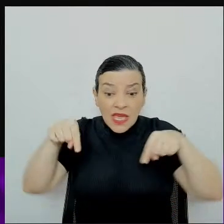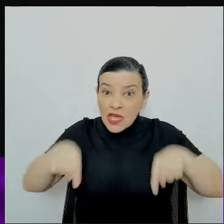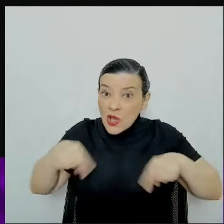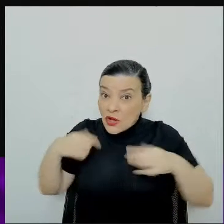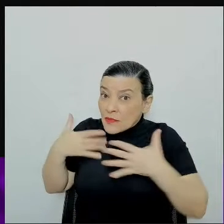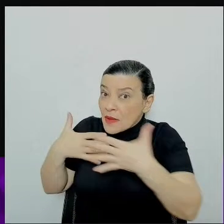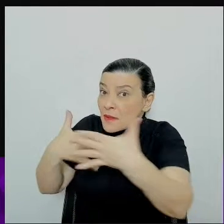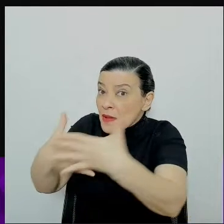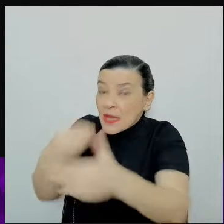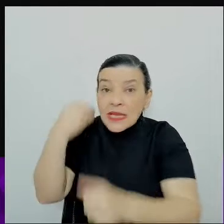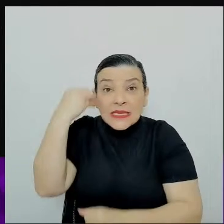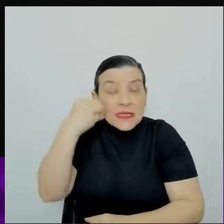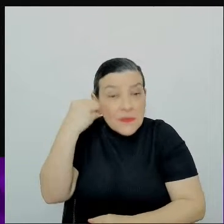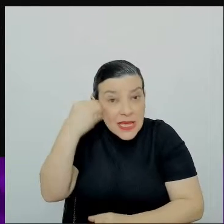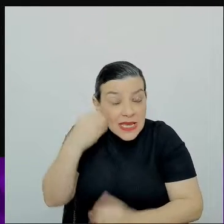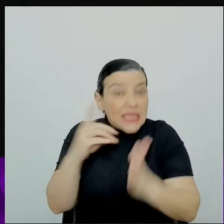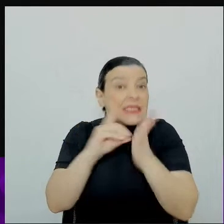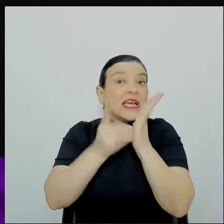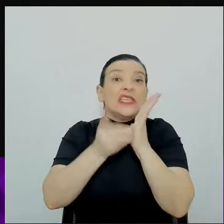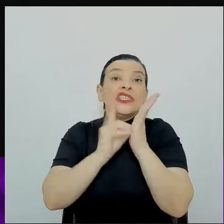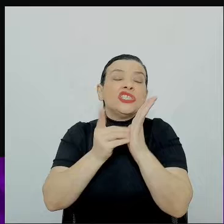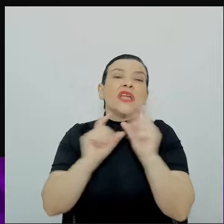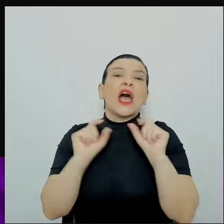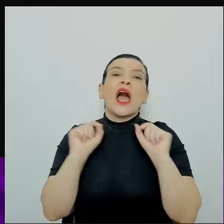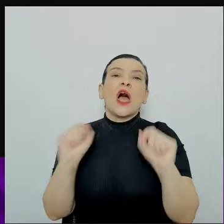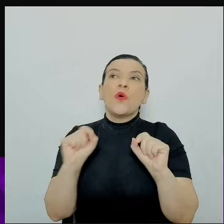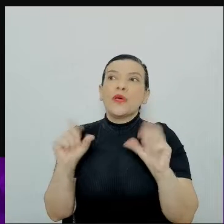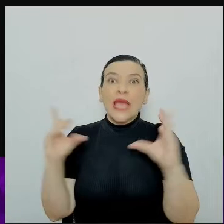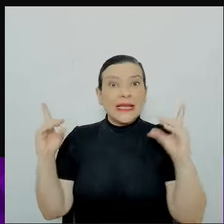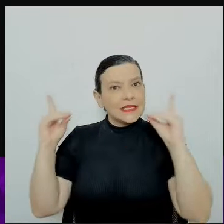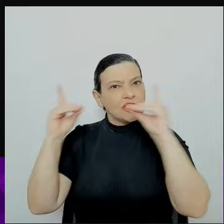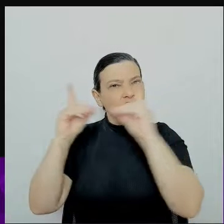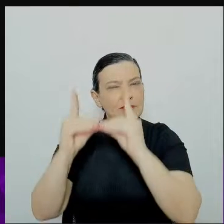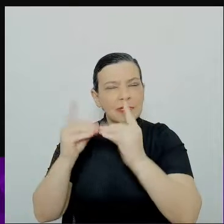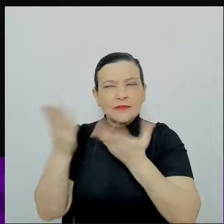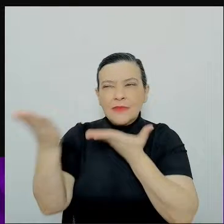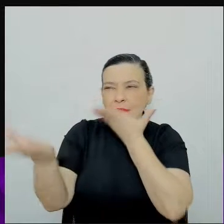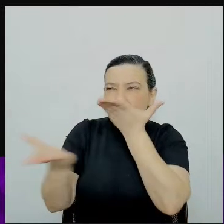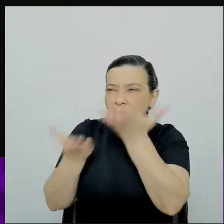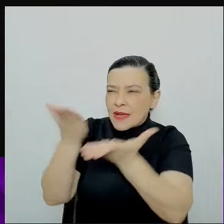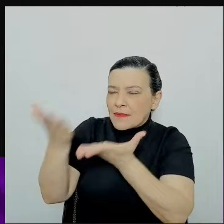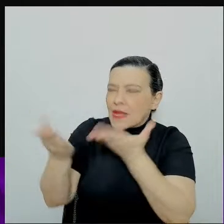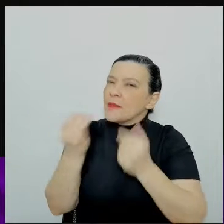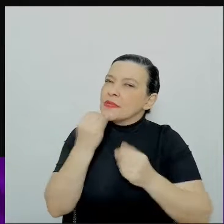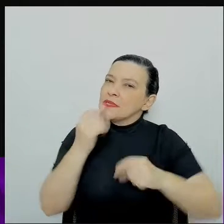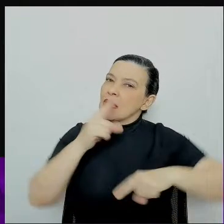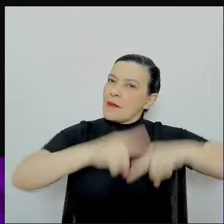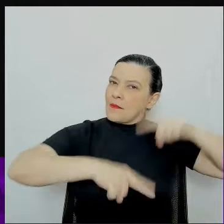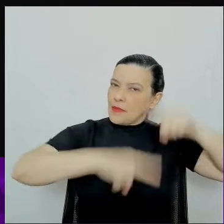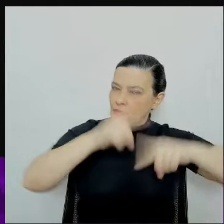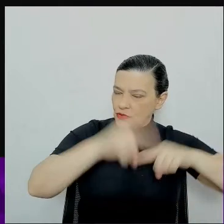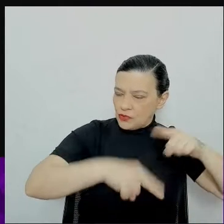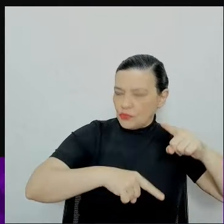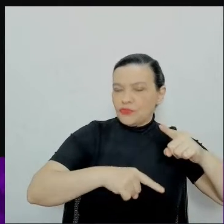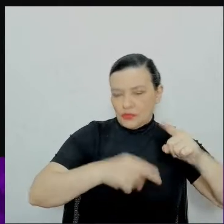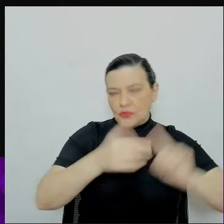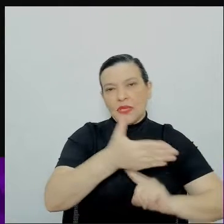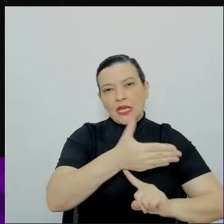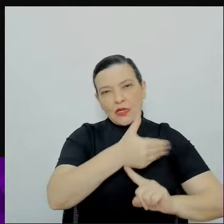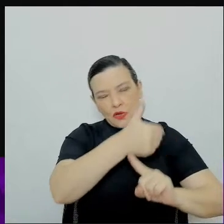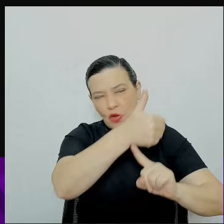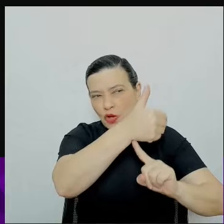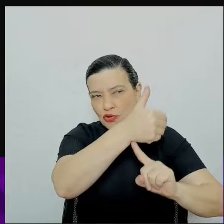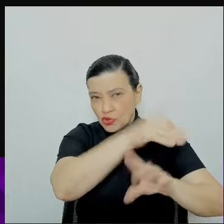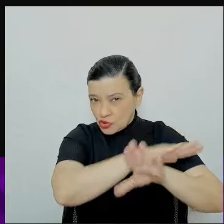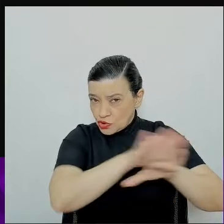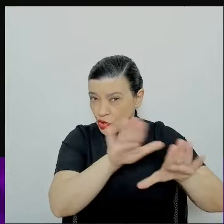de serviço, e não o contrário. Ela não é um fim, né? Ah, vamos colocar ali um produto tecnológico, vamos colocar ali, junto com esse